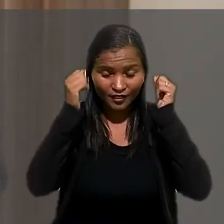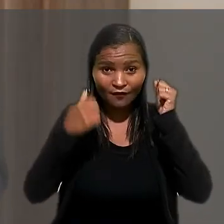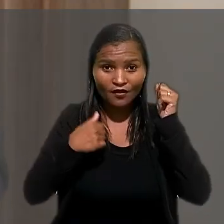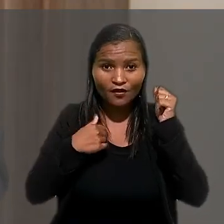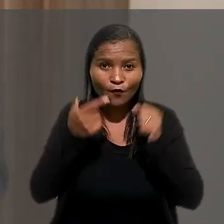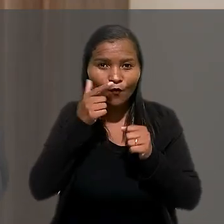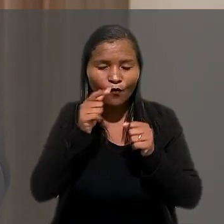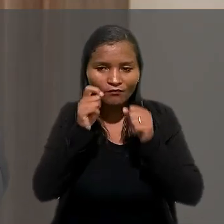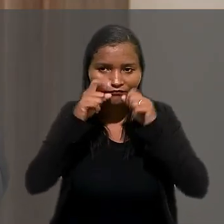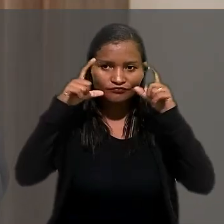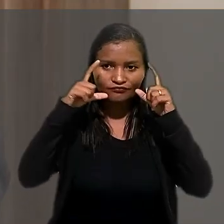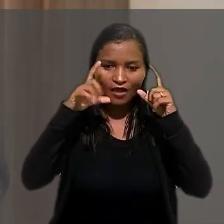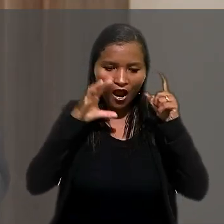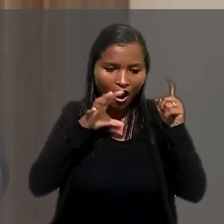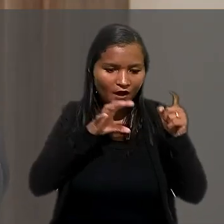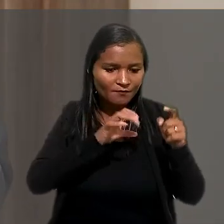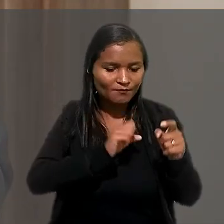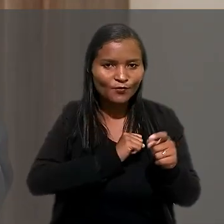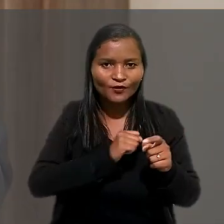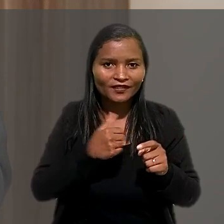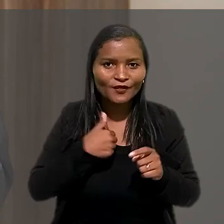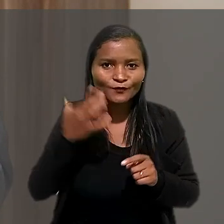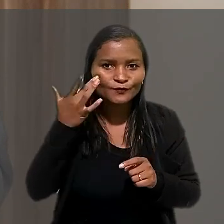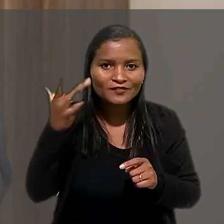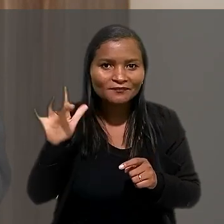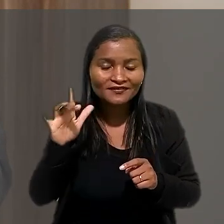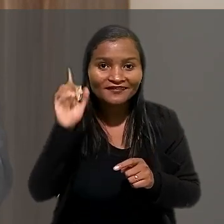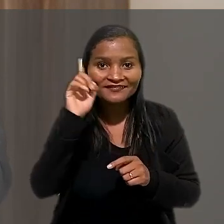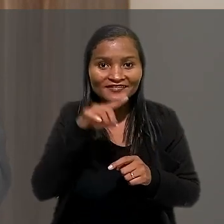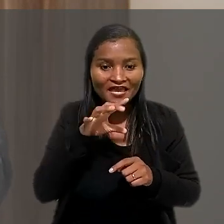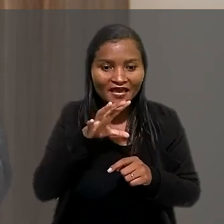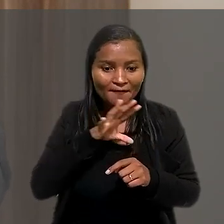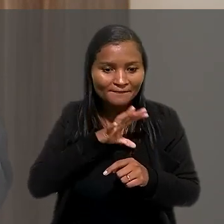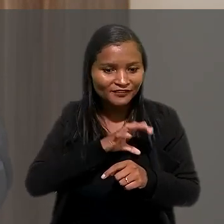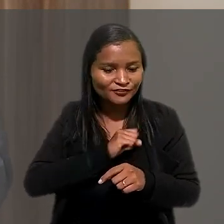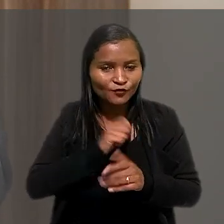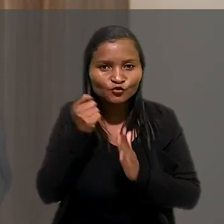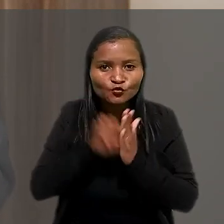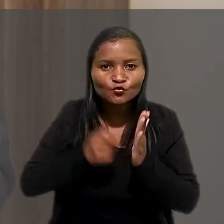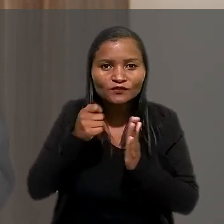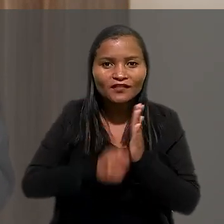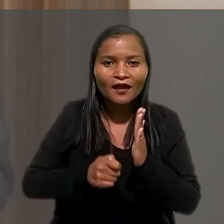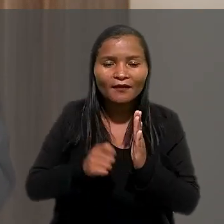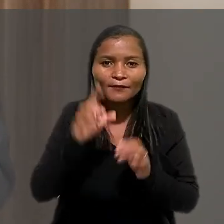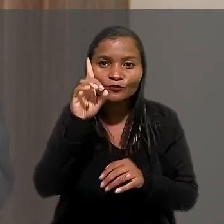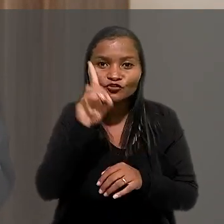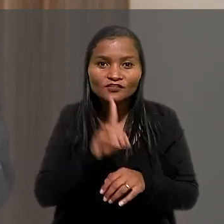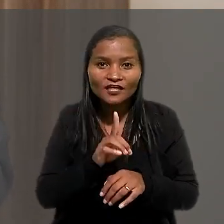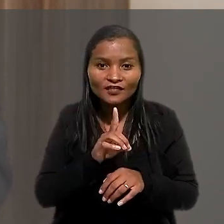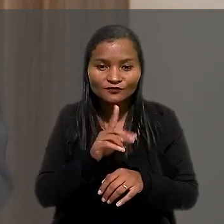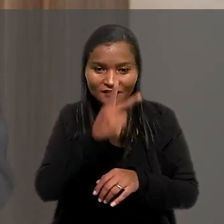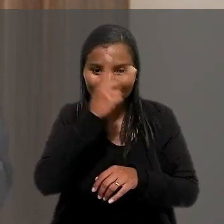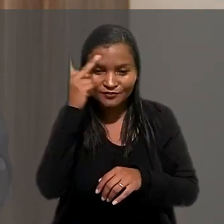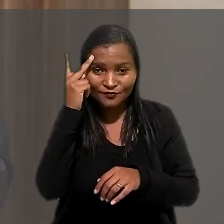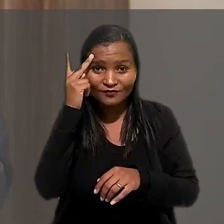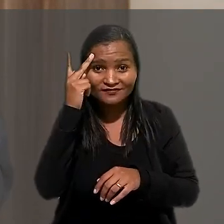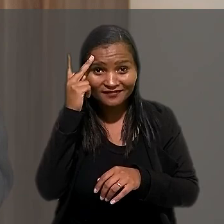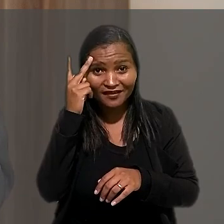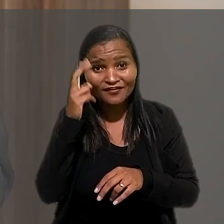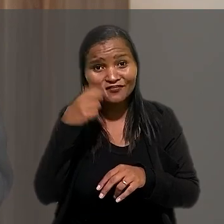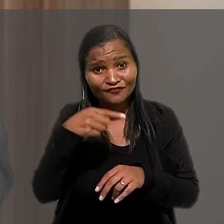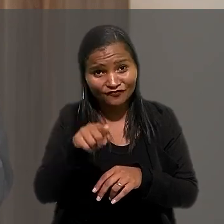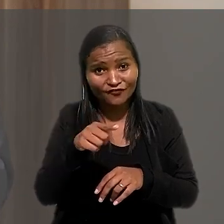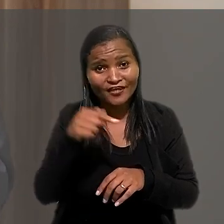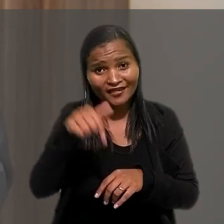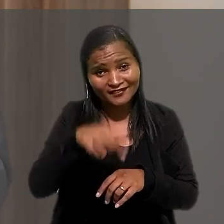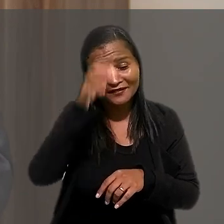consegui despertar em mim uma paixão que eu não sabia, né, que era a paixão por lutar por direito das pessoas. Né? Então isso foi por conta da